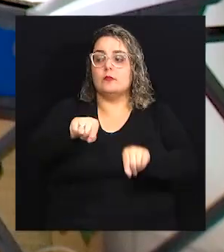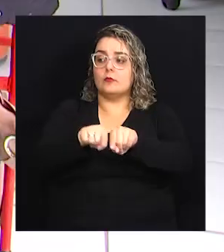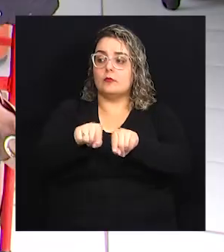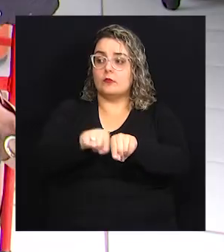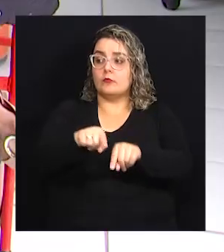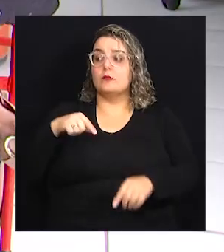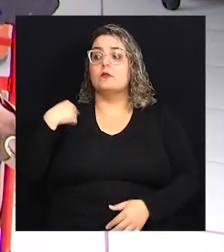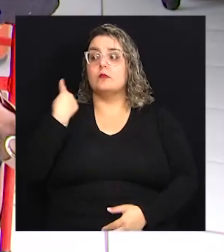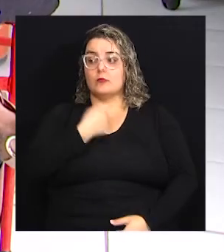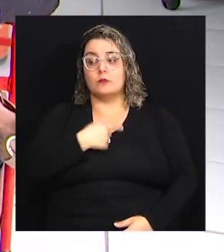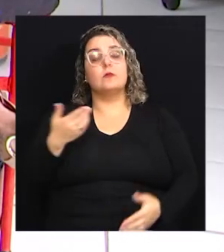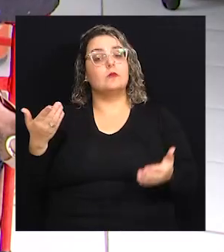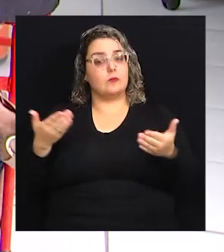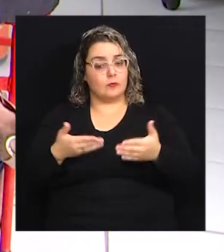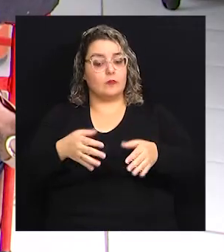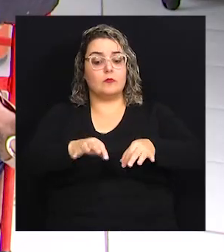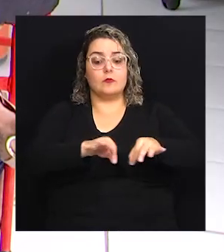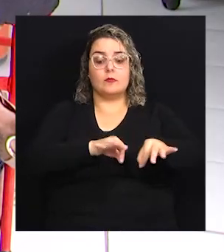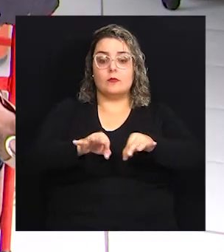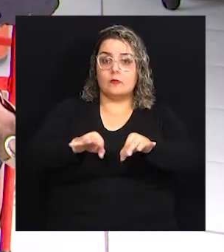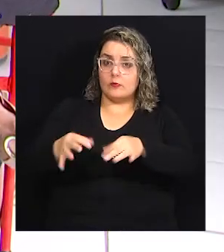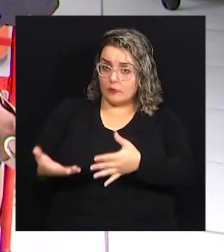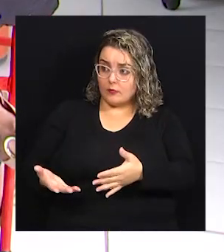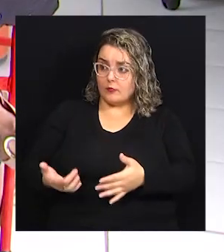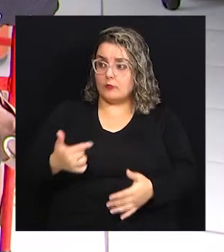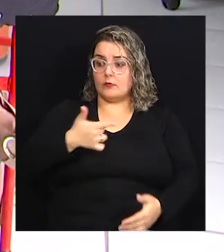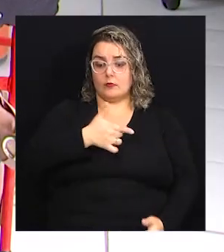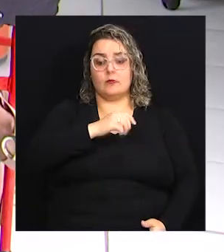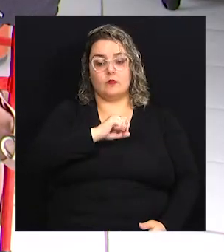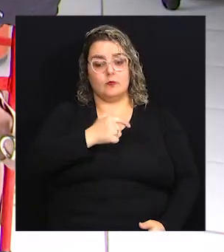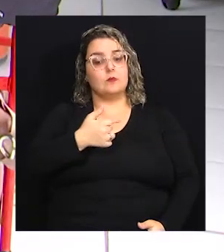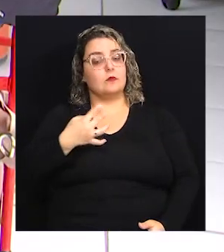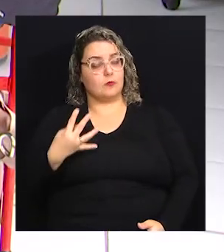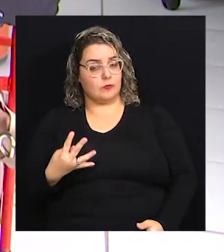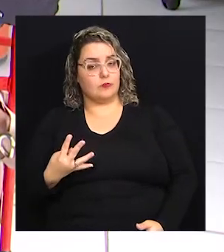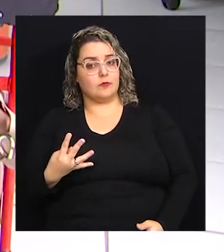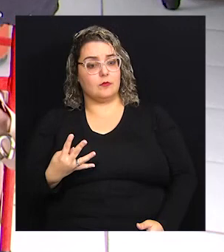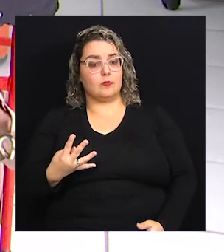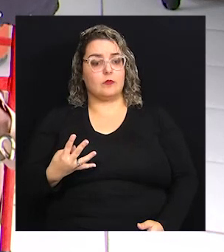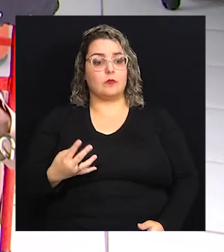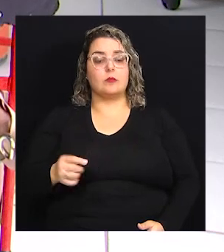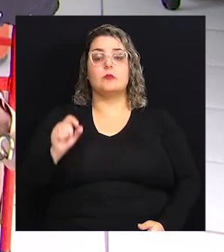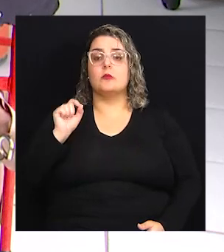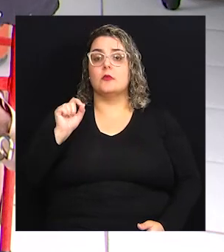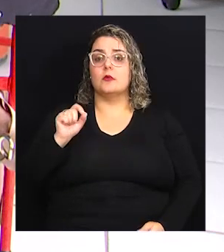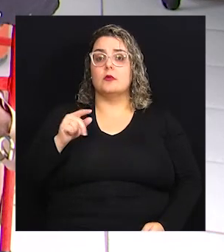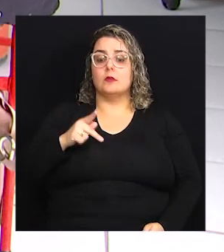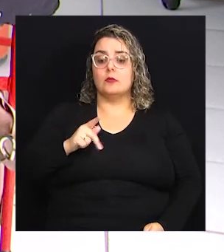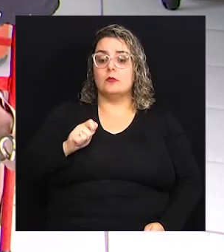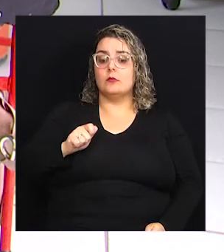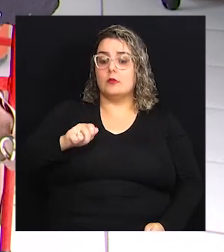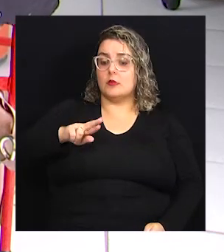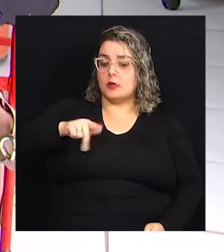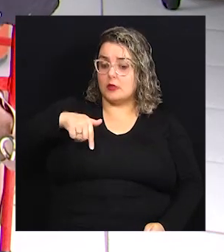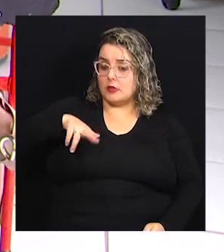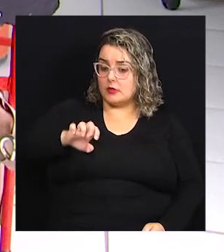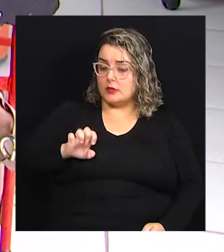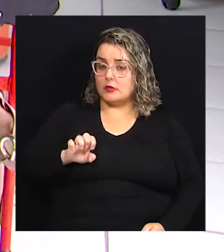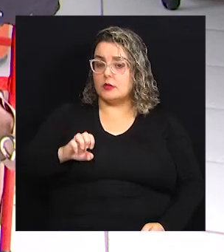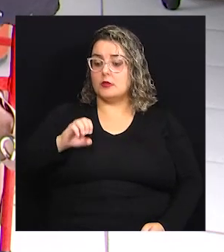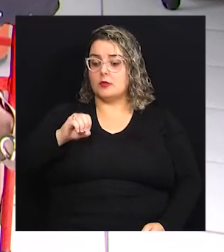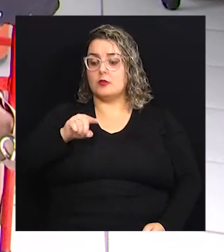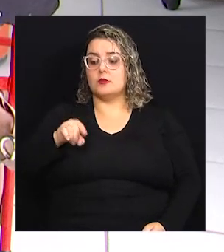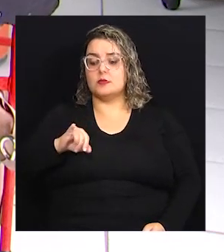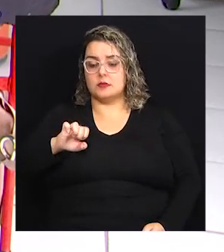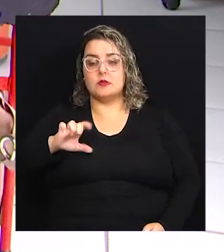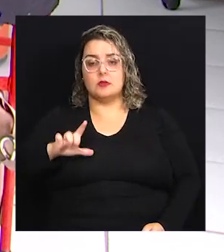também. Nós estamos agora com um projeto para 2024, que é o Parque Osiel. Nós